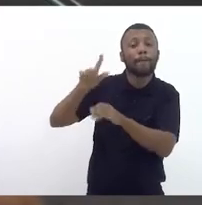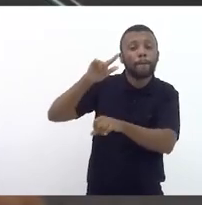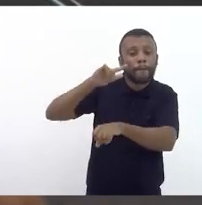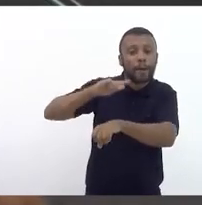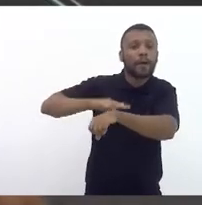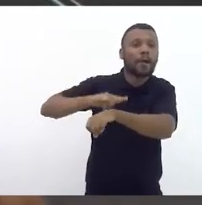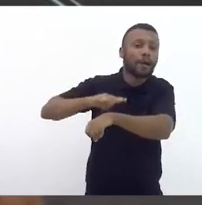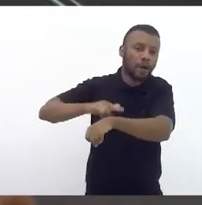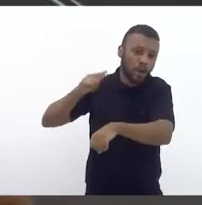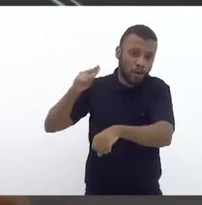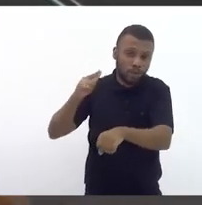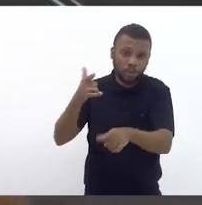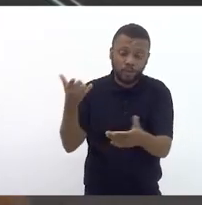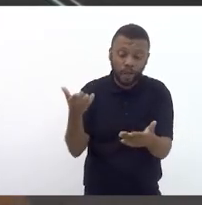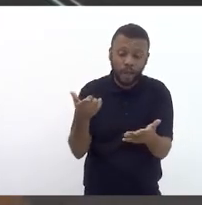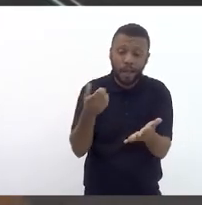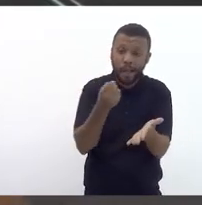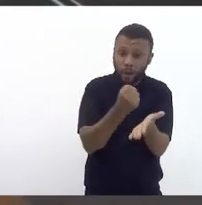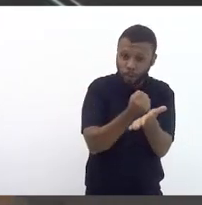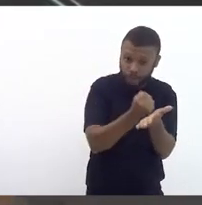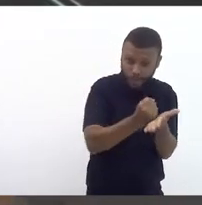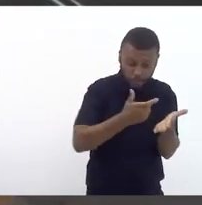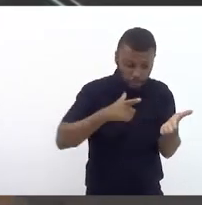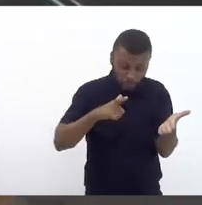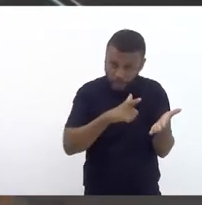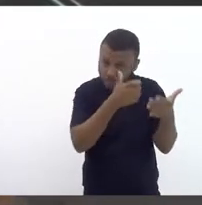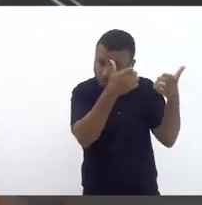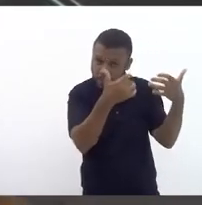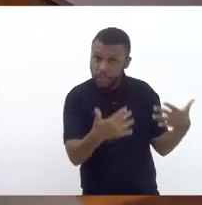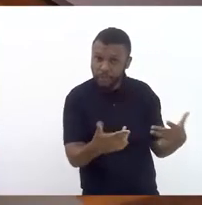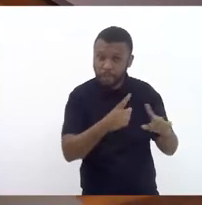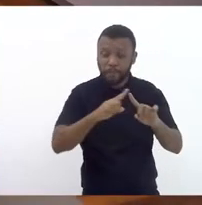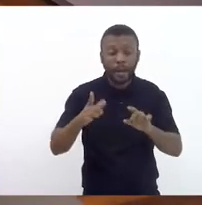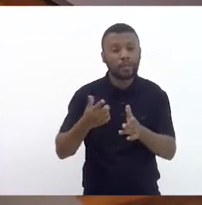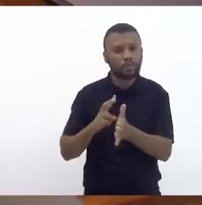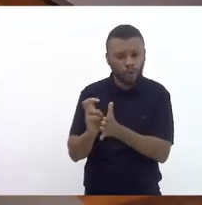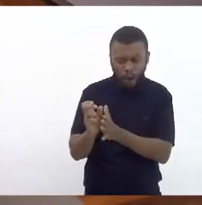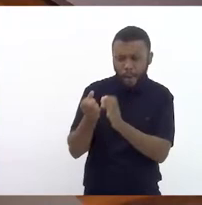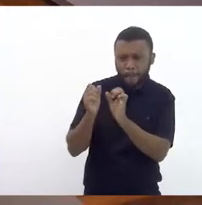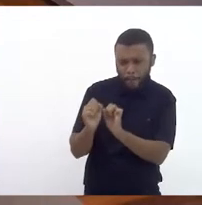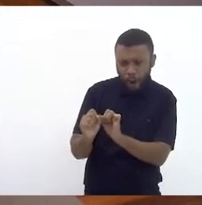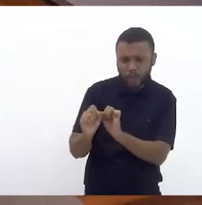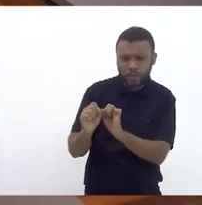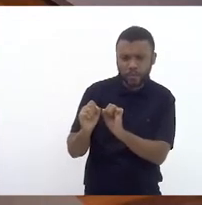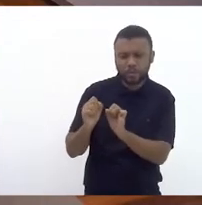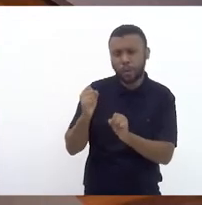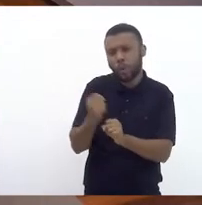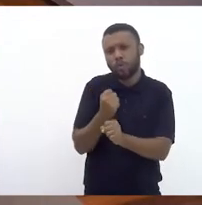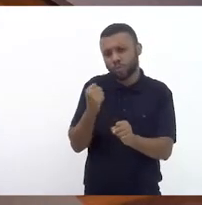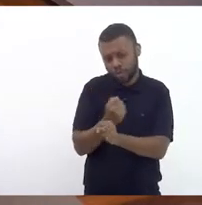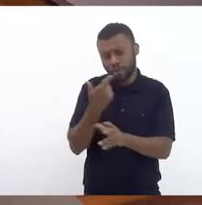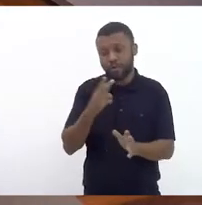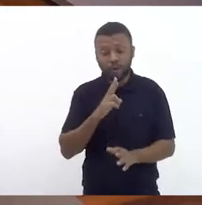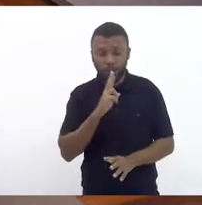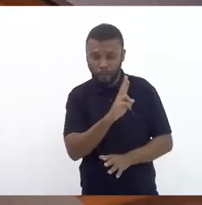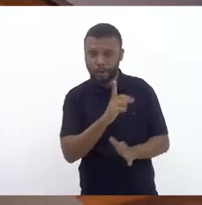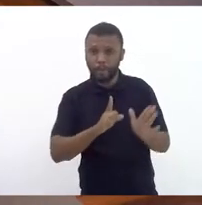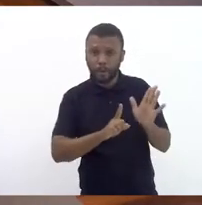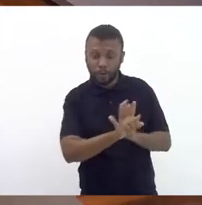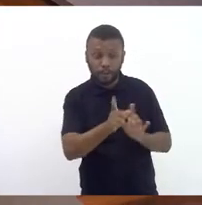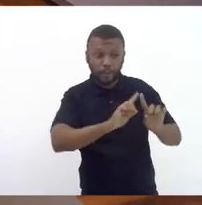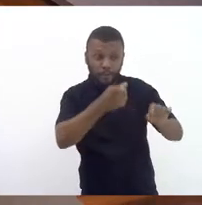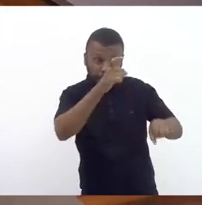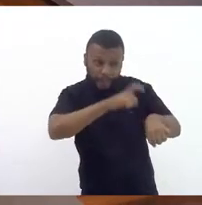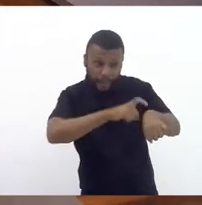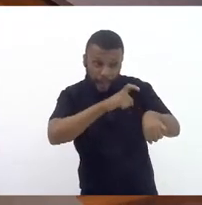mas a Supervia não podia construir? Pode responder a pergunta da enfermeira Rejane? Pode, porém, a enfermeira Rejane, você vai ter seu